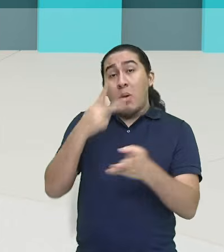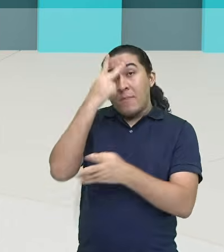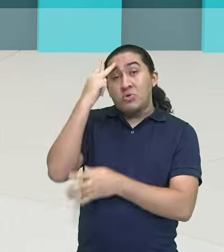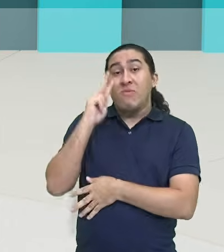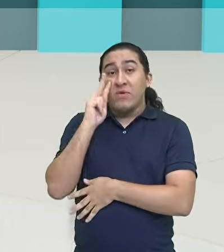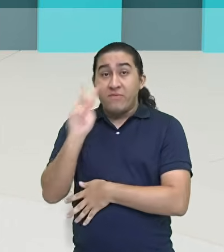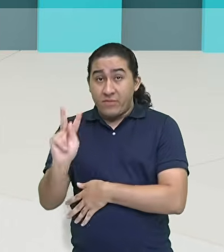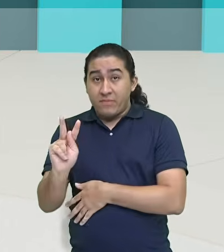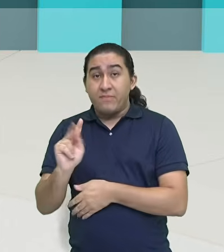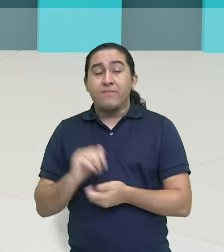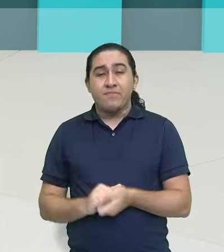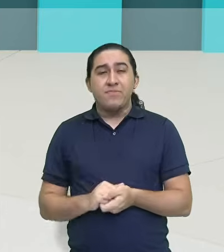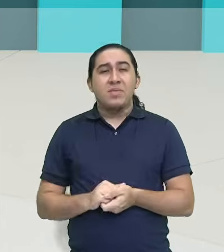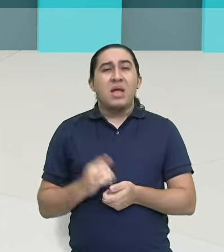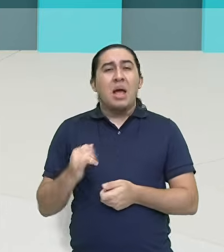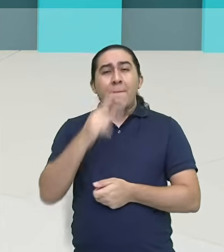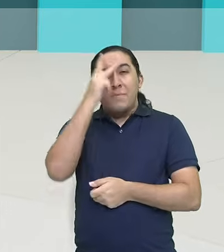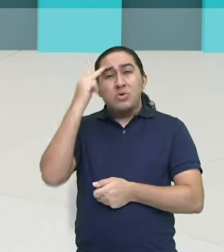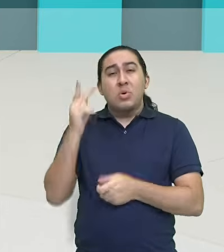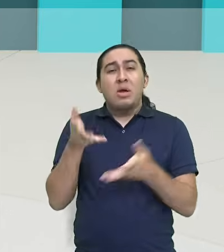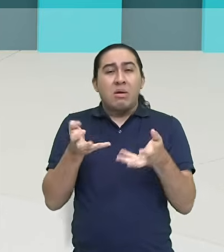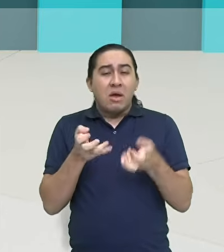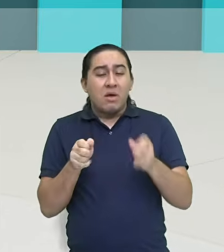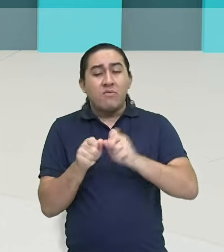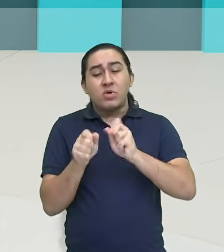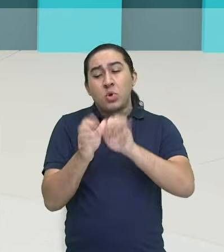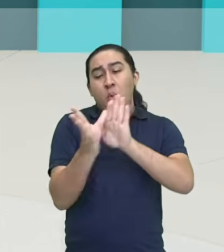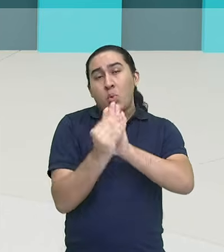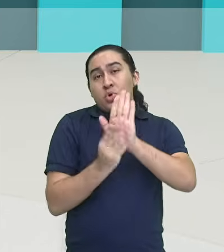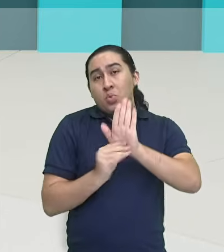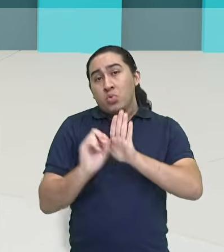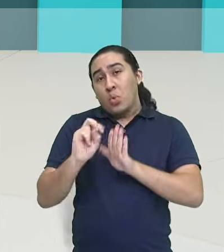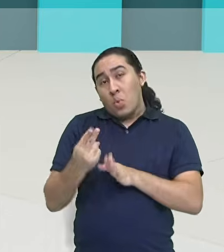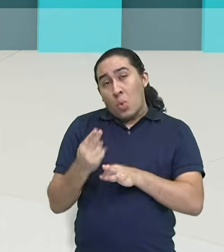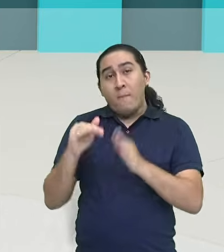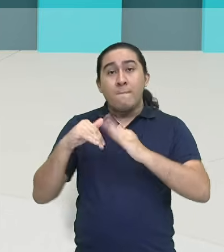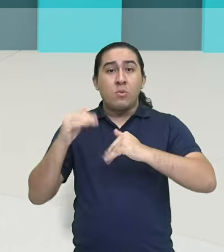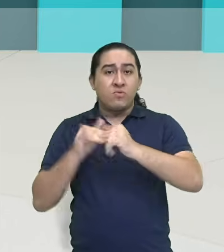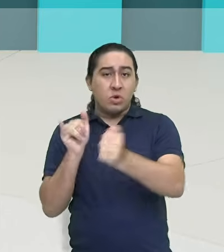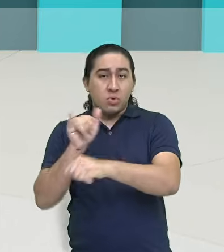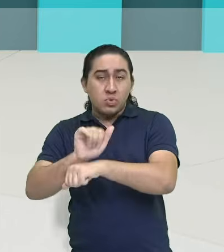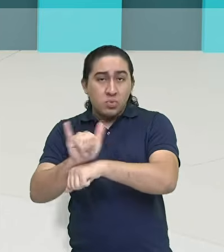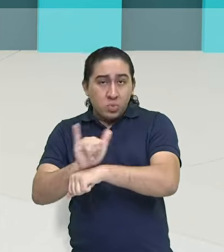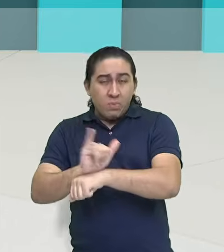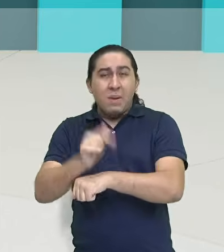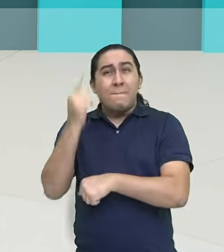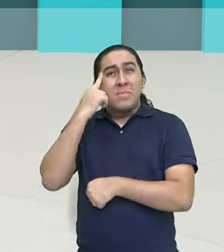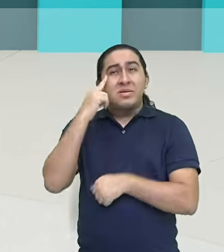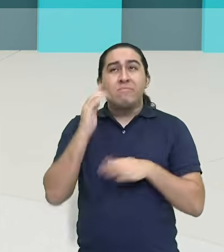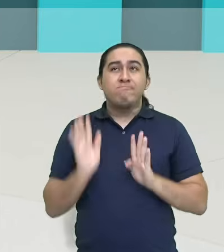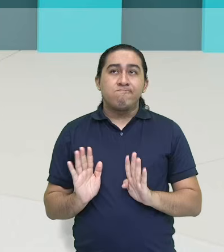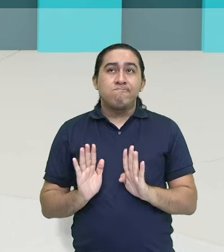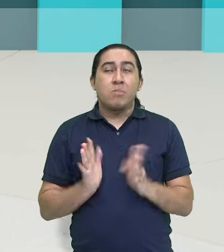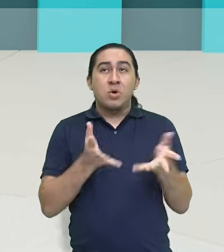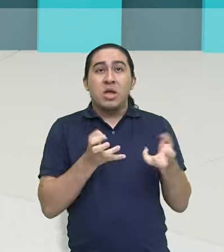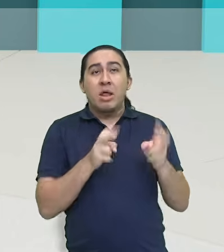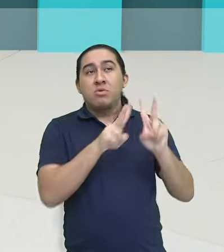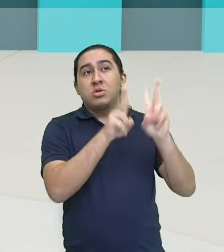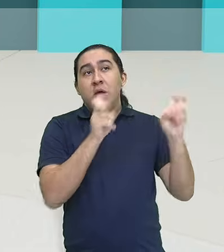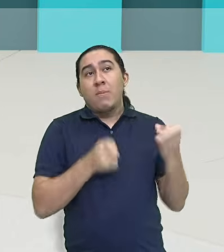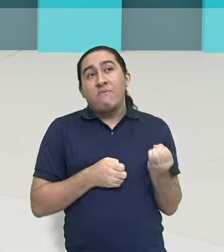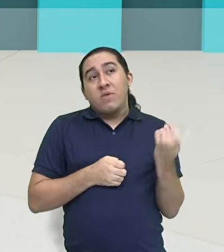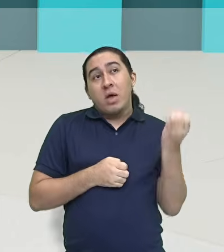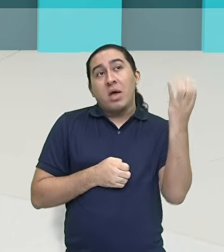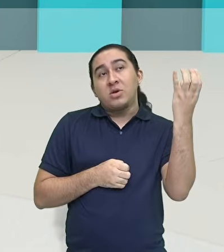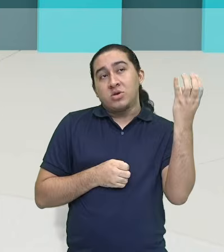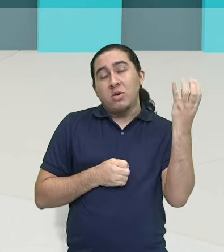o vlogueiro vai pensar ali, ou o youtuber, como vocês conhecem, não é? Ele vai pensar assim, olha, eu quero falar sobre viagem, por